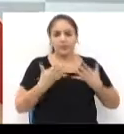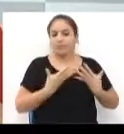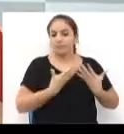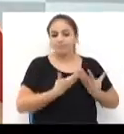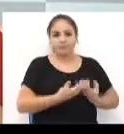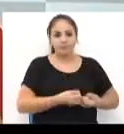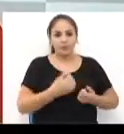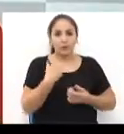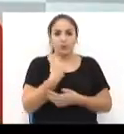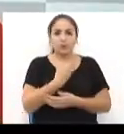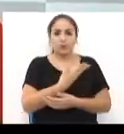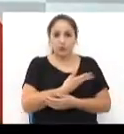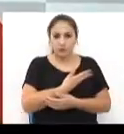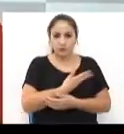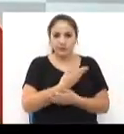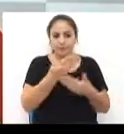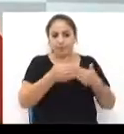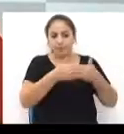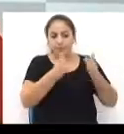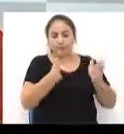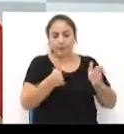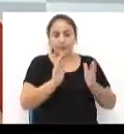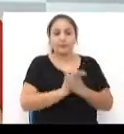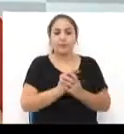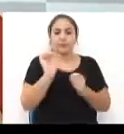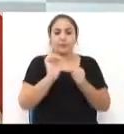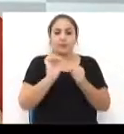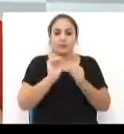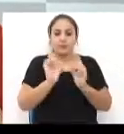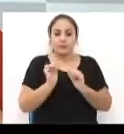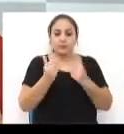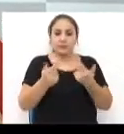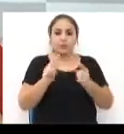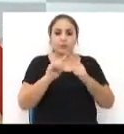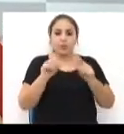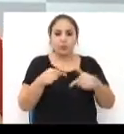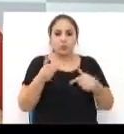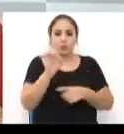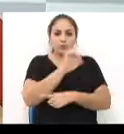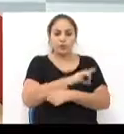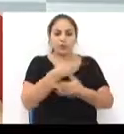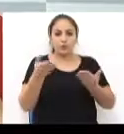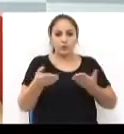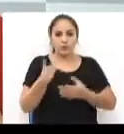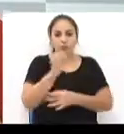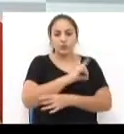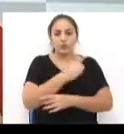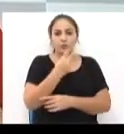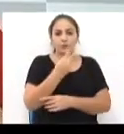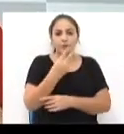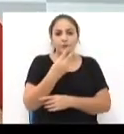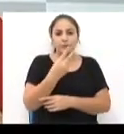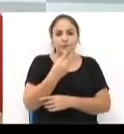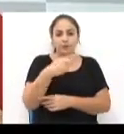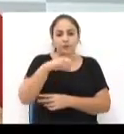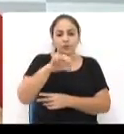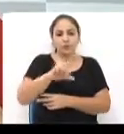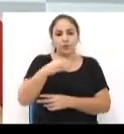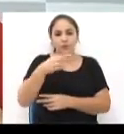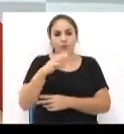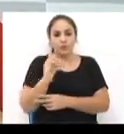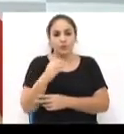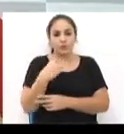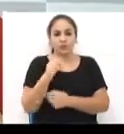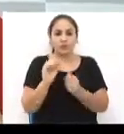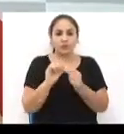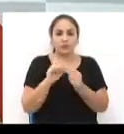por não aceitar, nós deixamos a Assembleia aberta, fizemos esse ato público nesse dia de hoje, dia 29 de março,